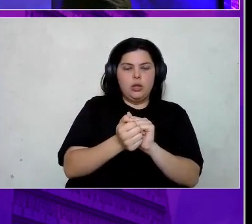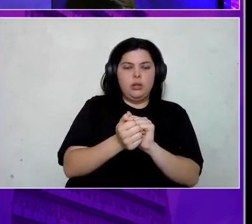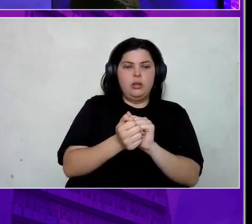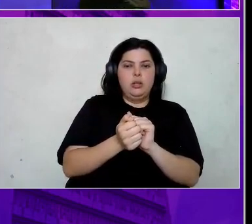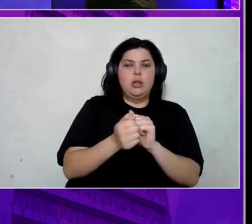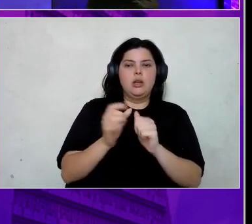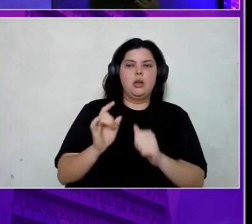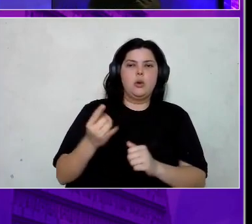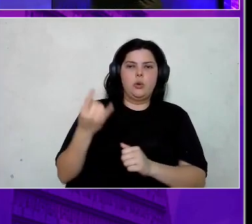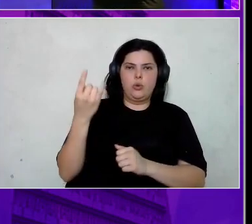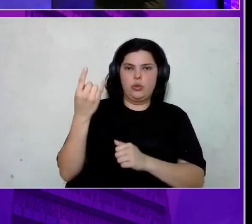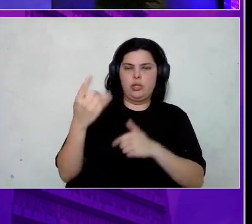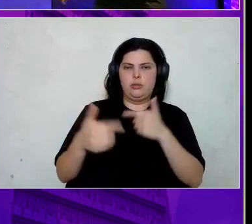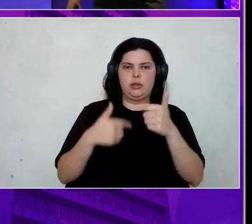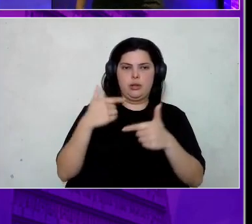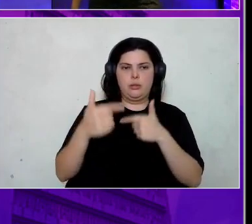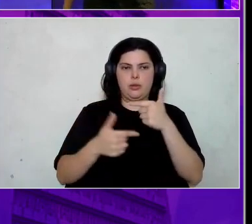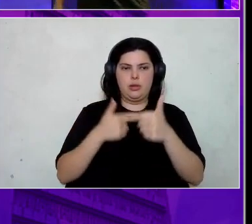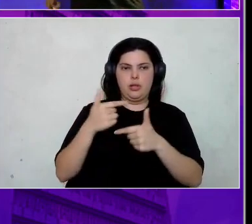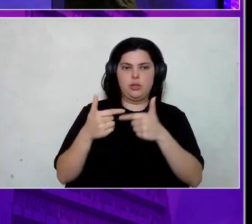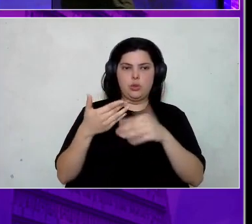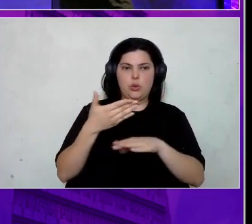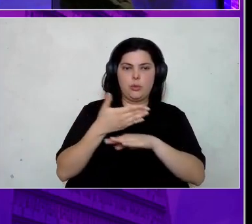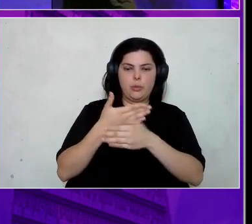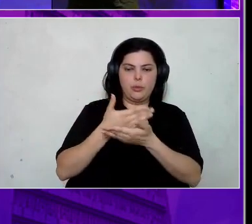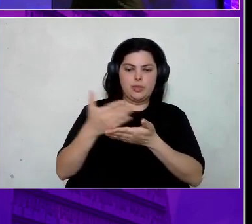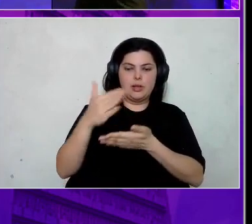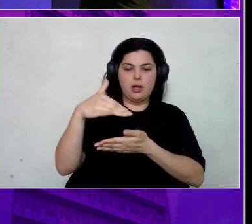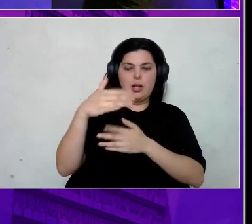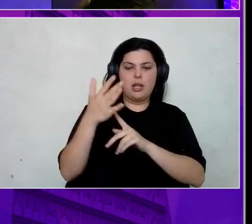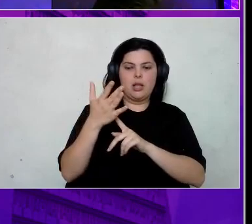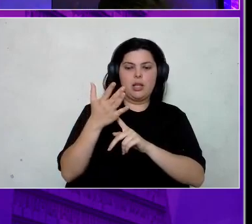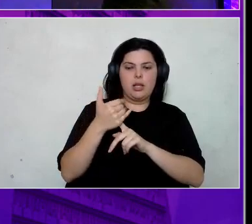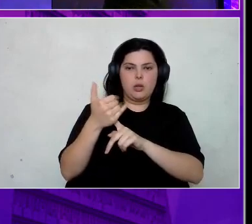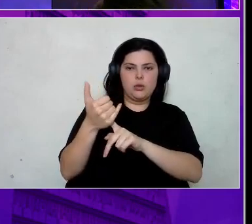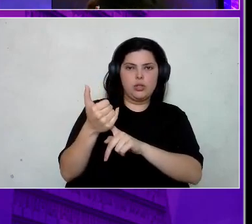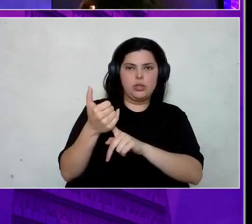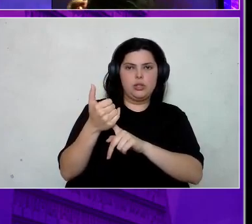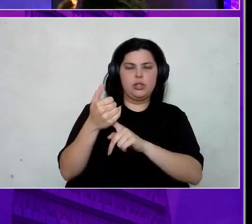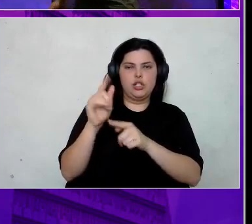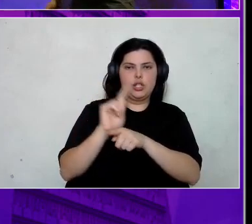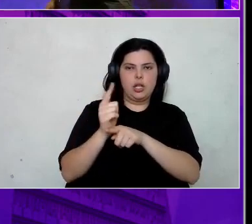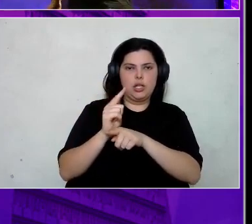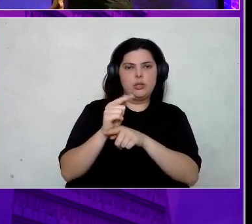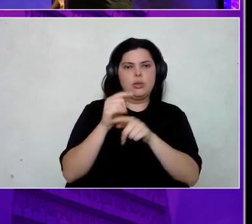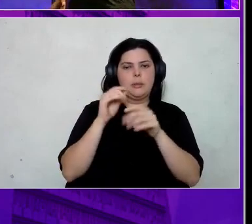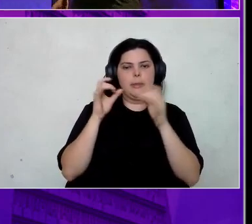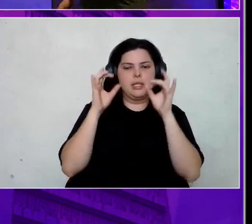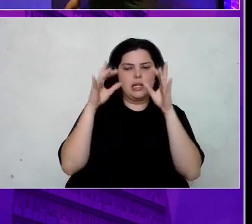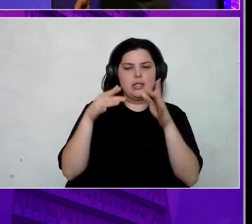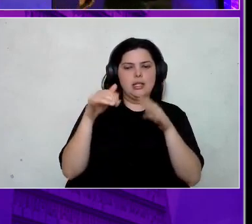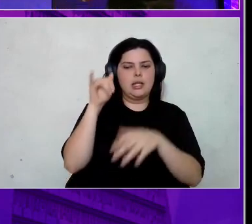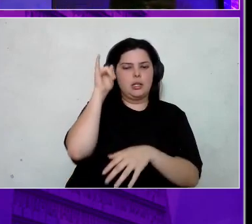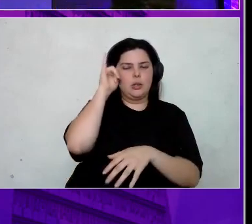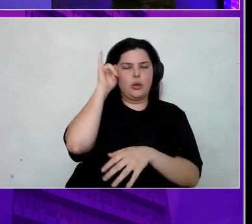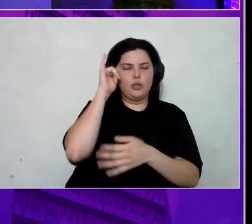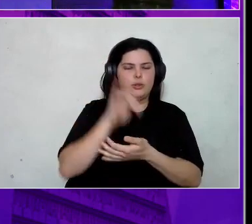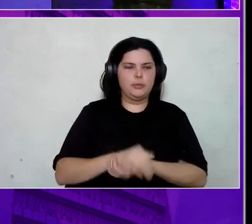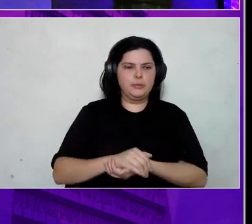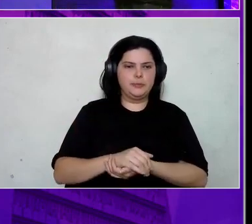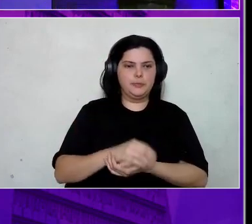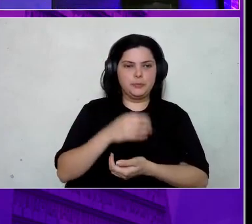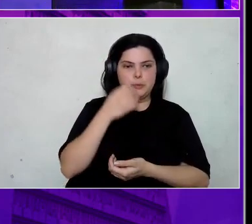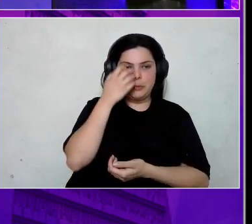que eu trabalhei antes de entrar nessa área de Tech Manager, eu era especialista em Android, né? E aí,